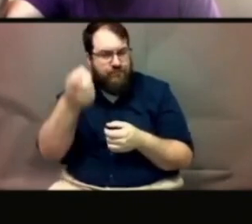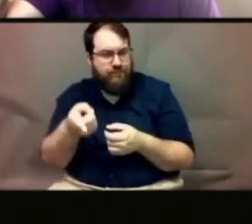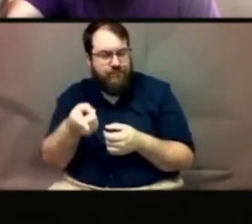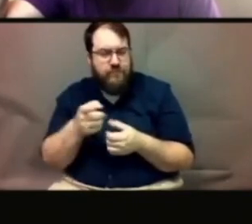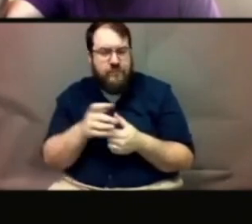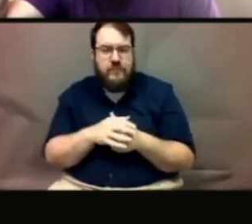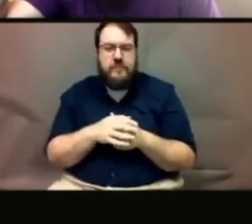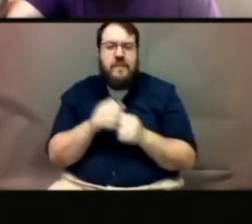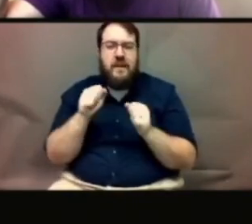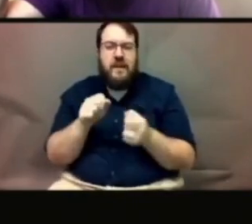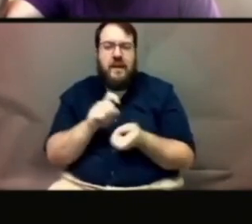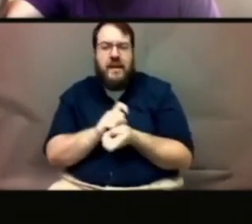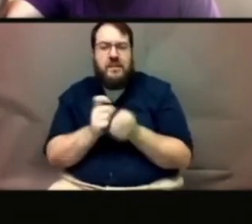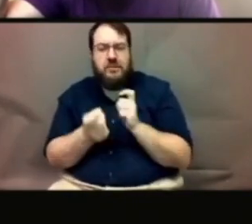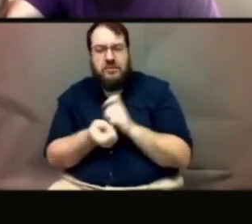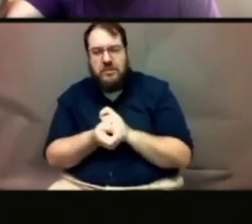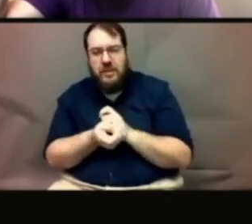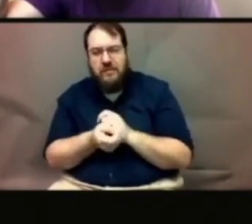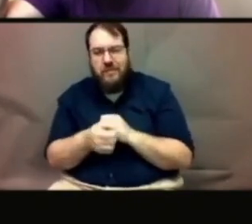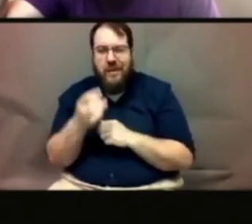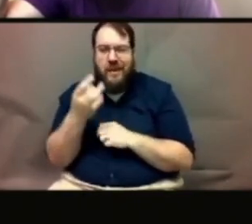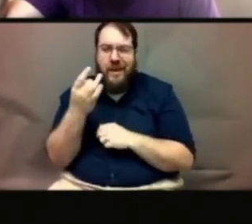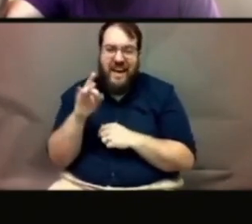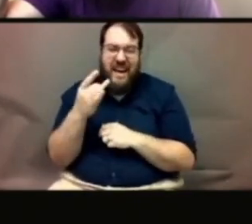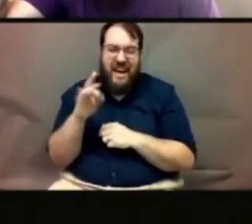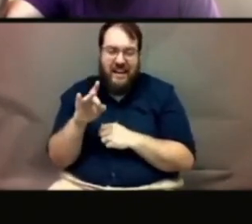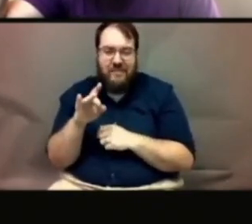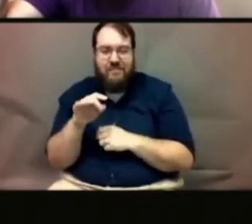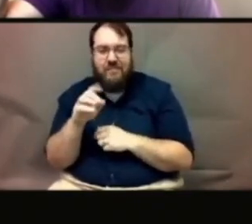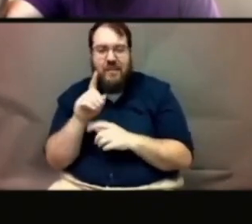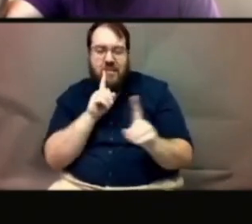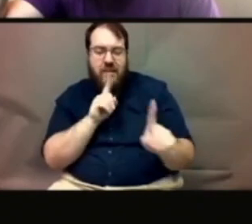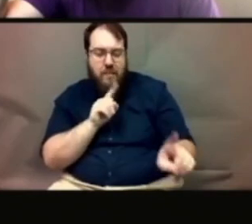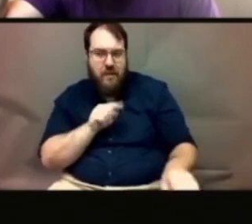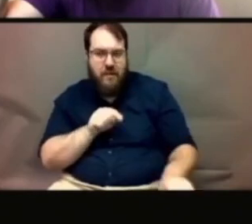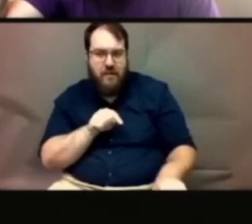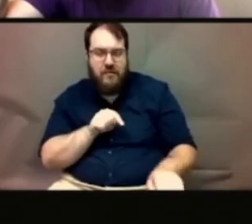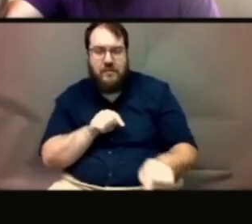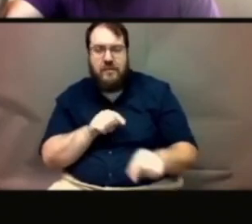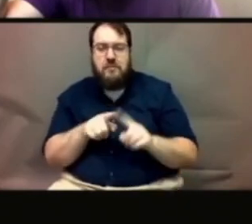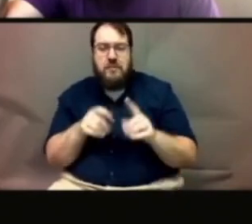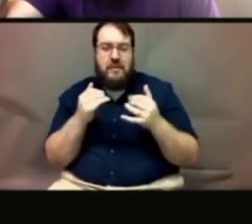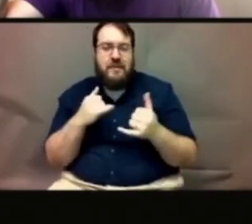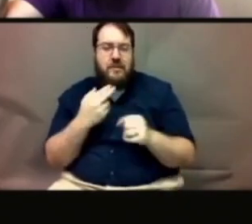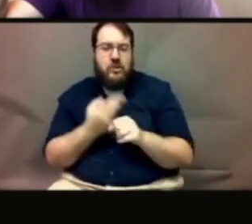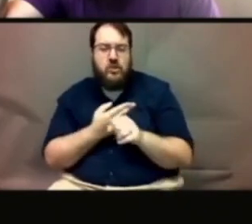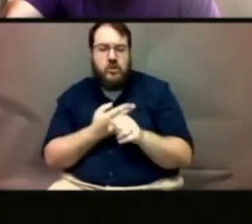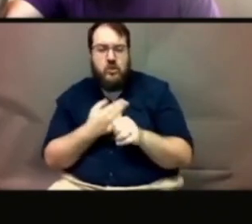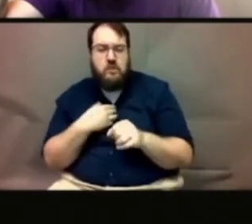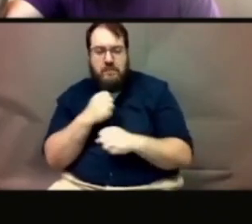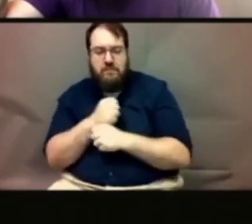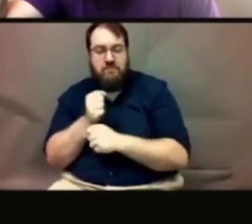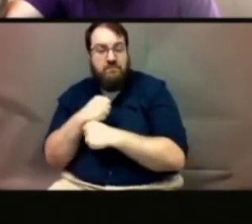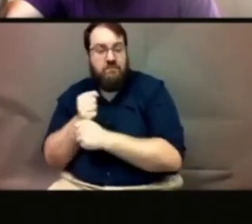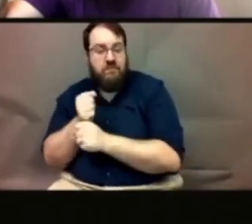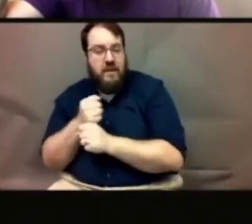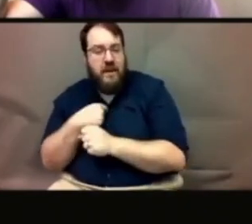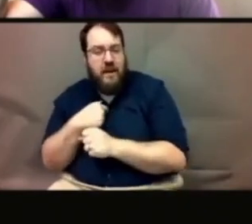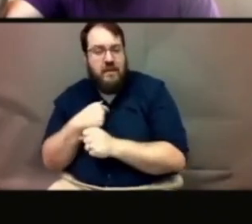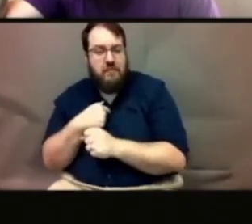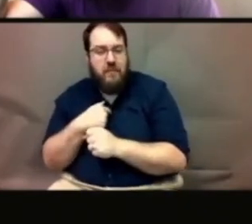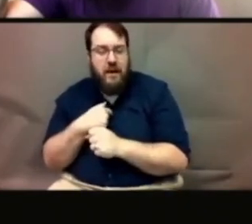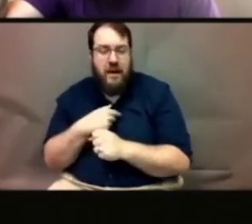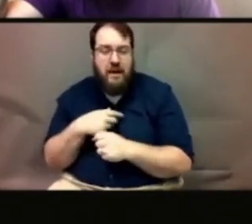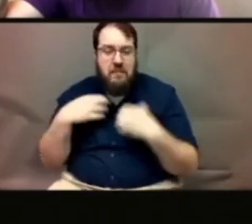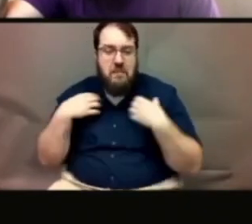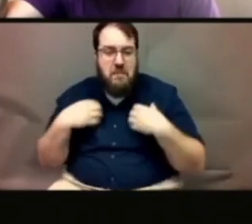painel de controle aqui onde eu posso mudar para oito teclas dez teclas e agora eu